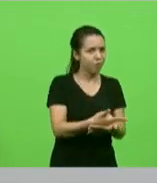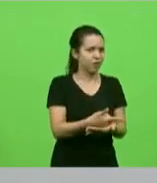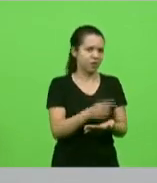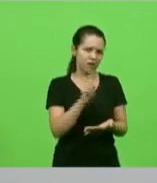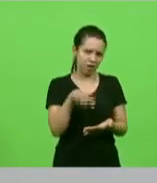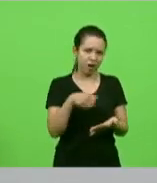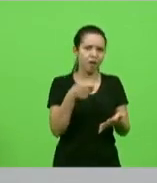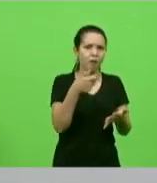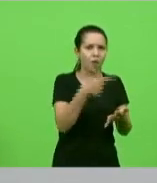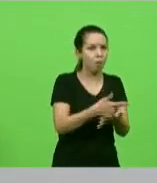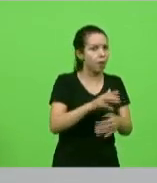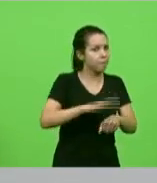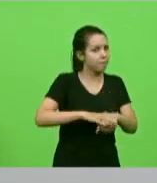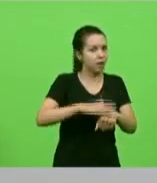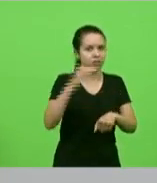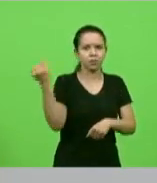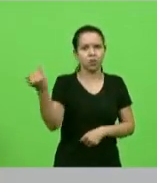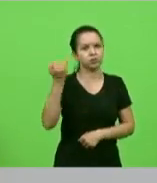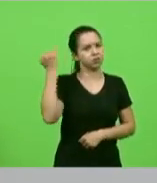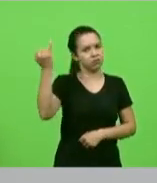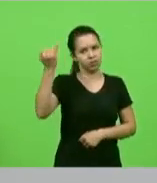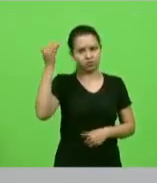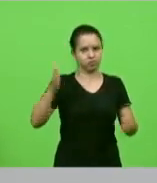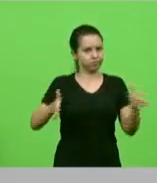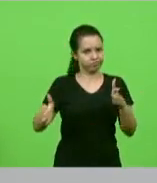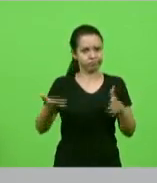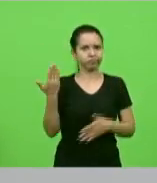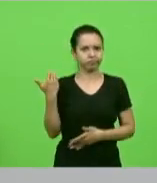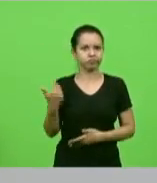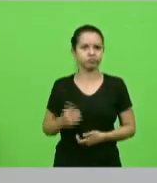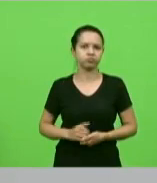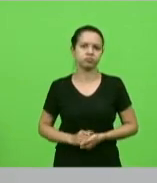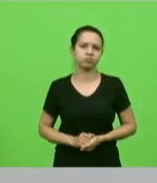mais importante naquela altura.